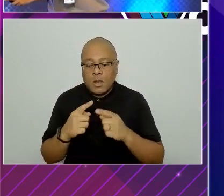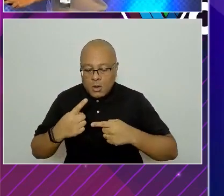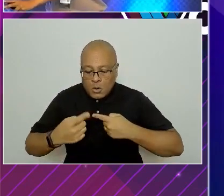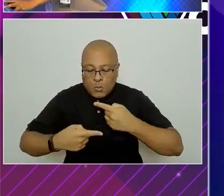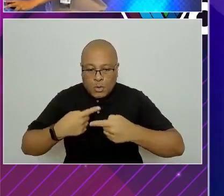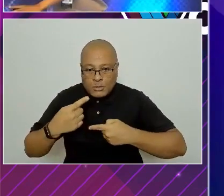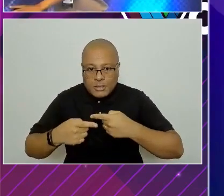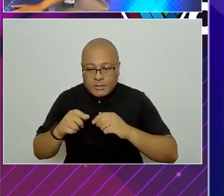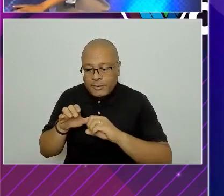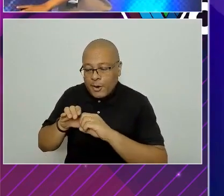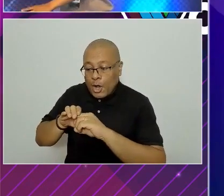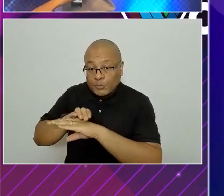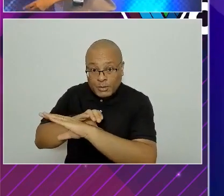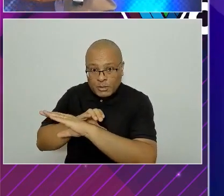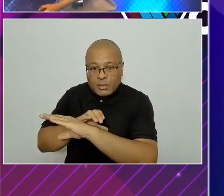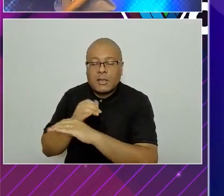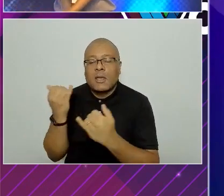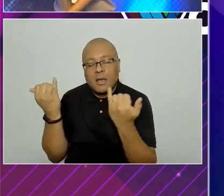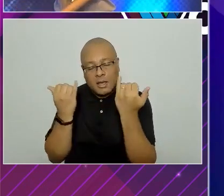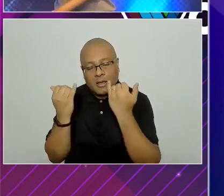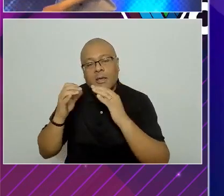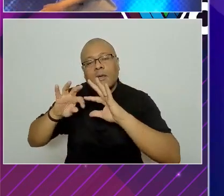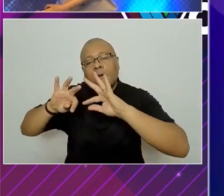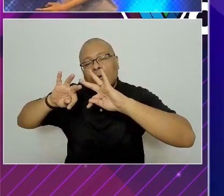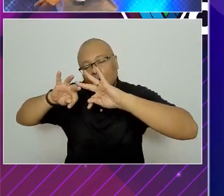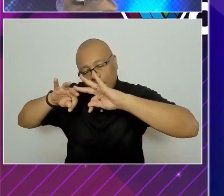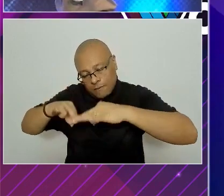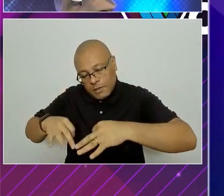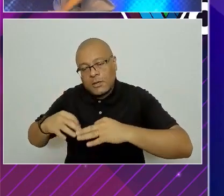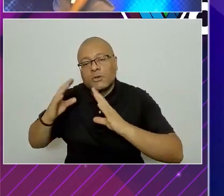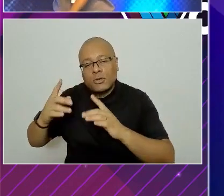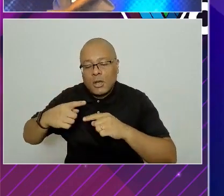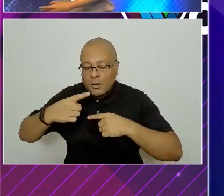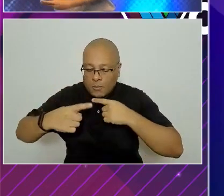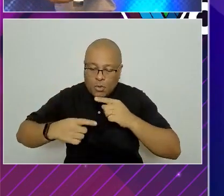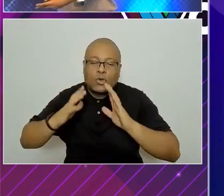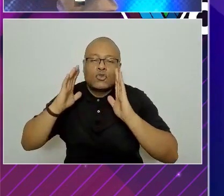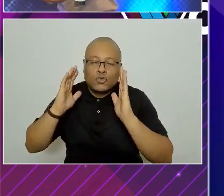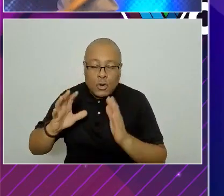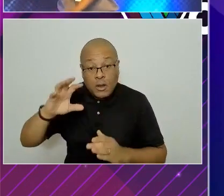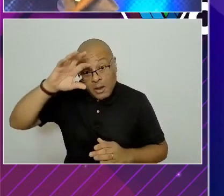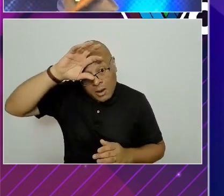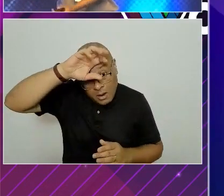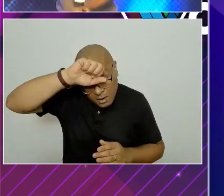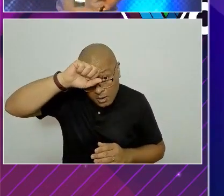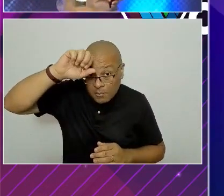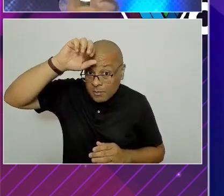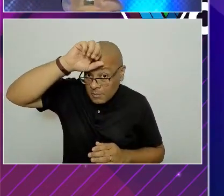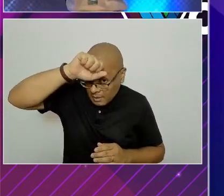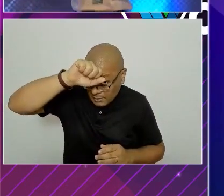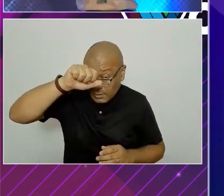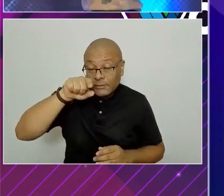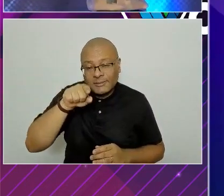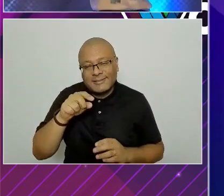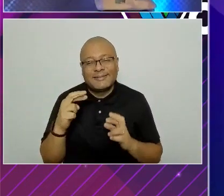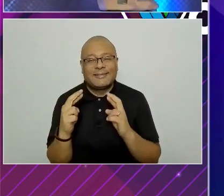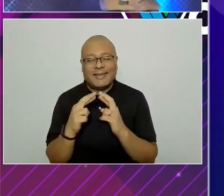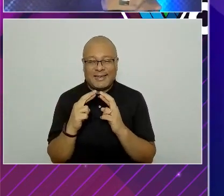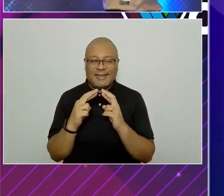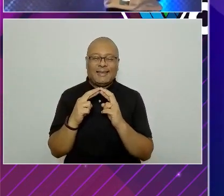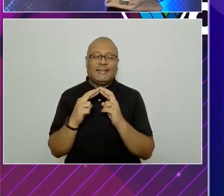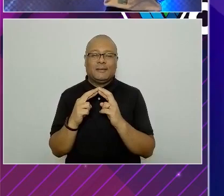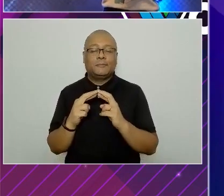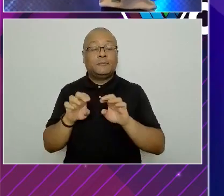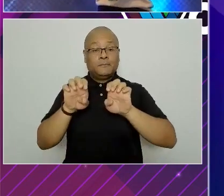você tem a informação final já processada, que já foi aprendida por essa rede neural, né? Então, essa é uma